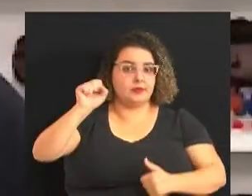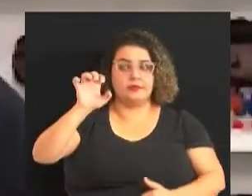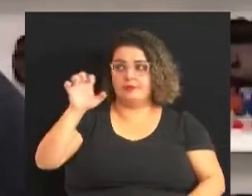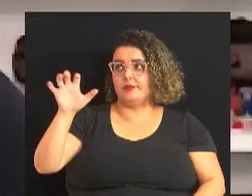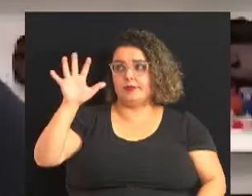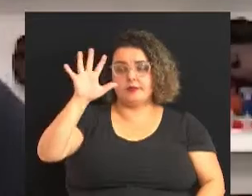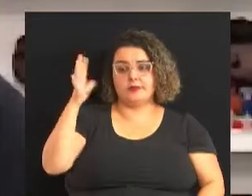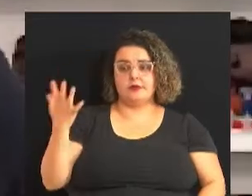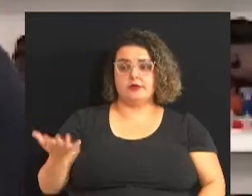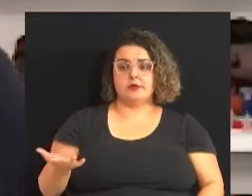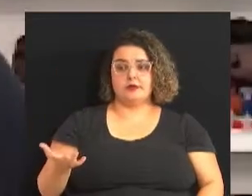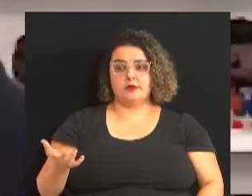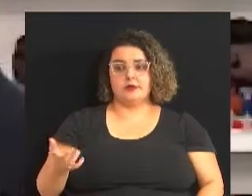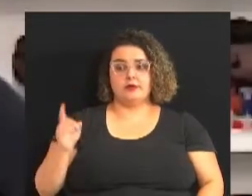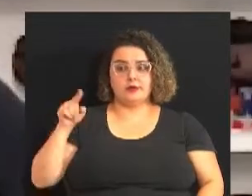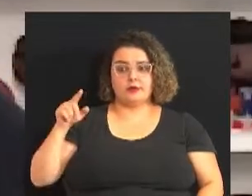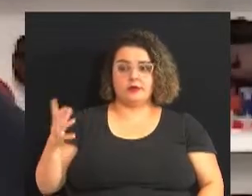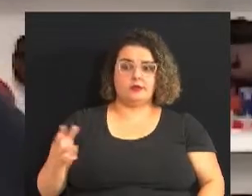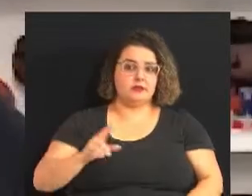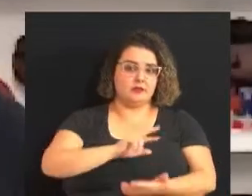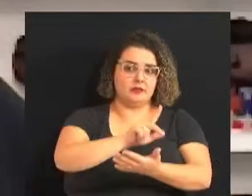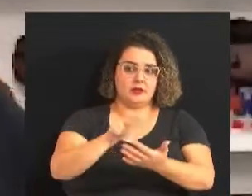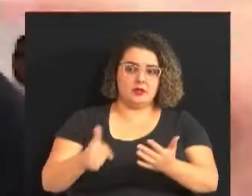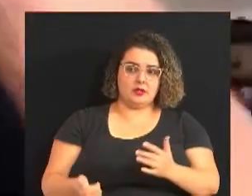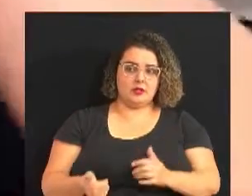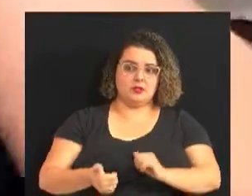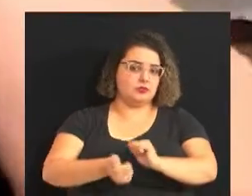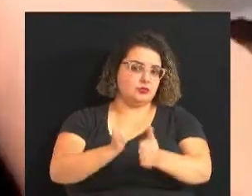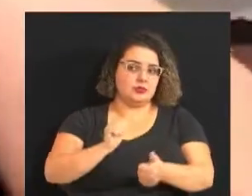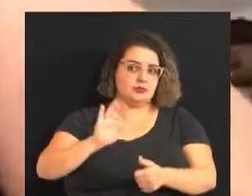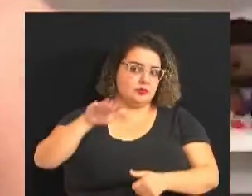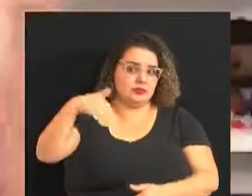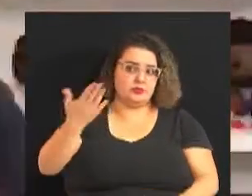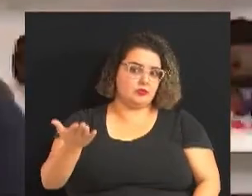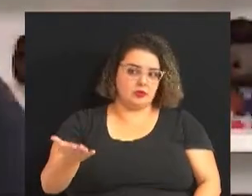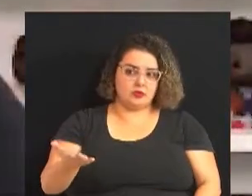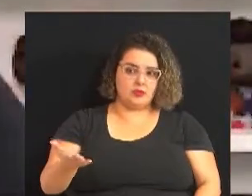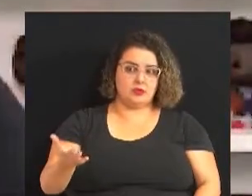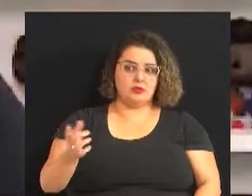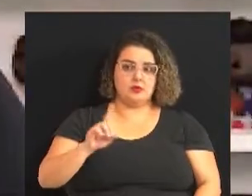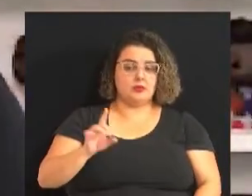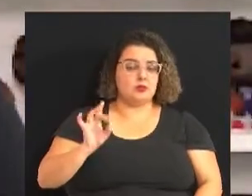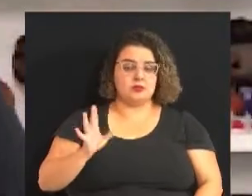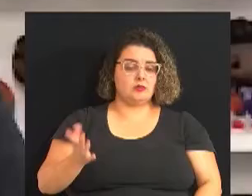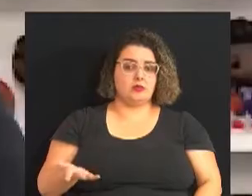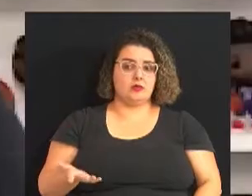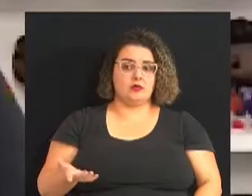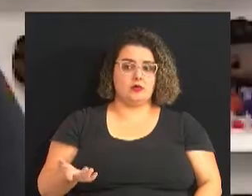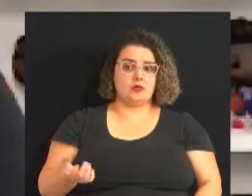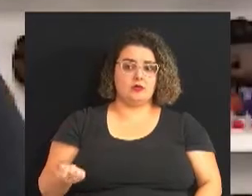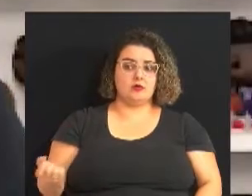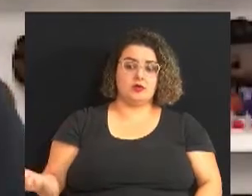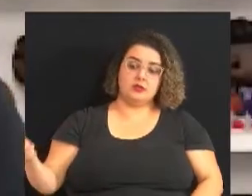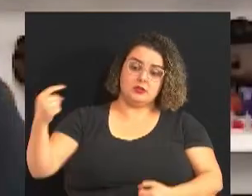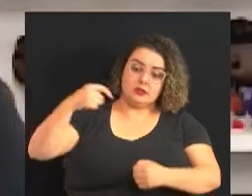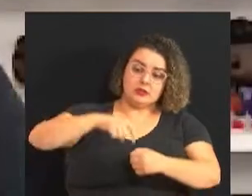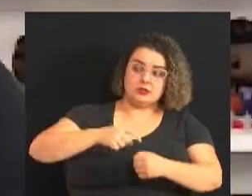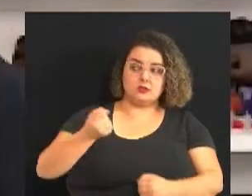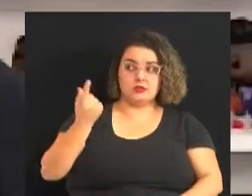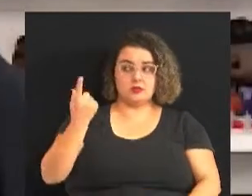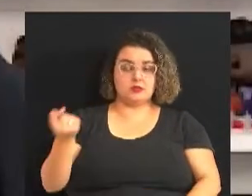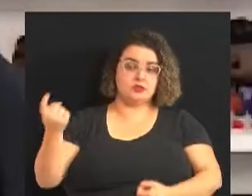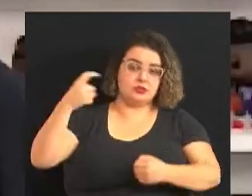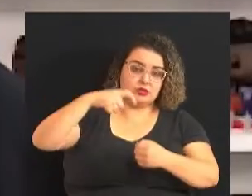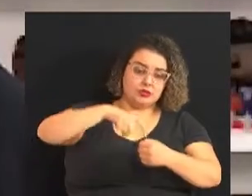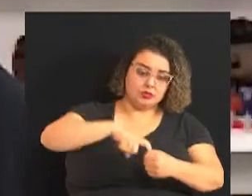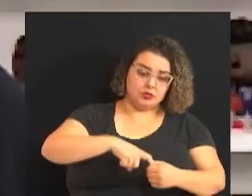e ela era repleta de jogadores Sim. estrangeiros. Não é somente assim. Você vai trazer o estrangeiro de qualidade para agregar o nível